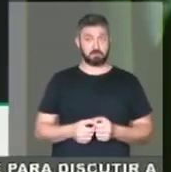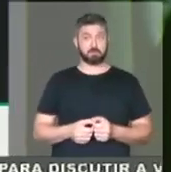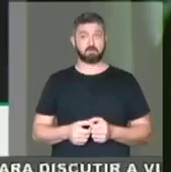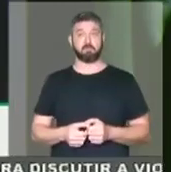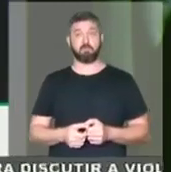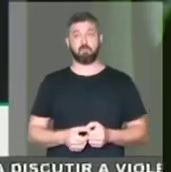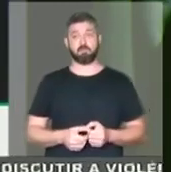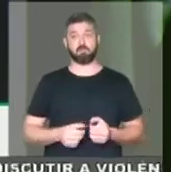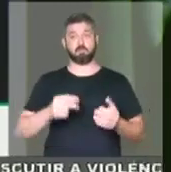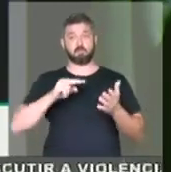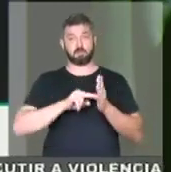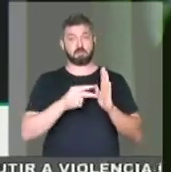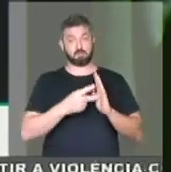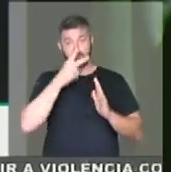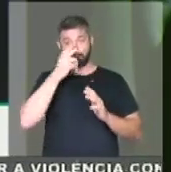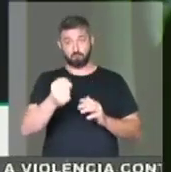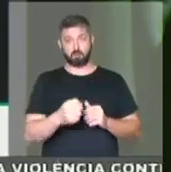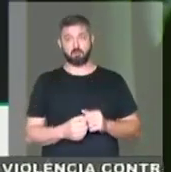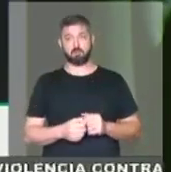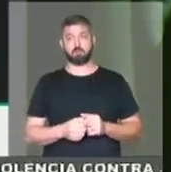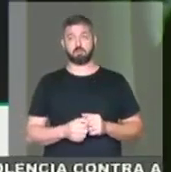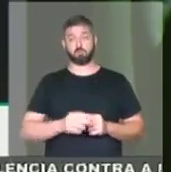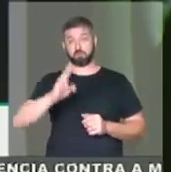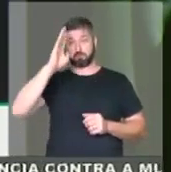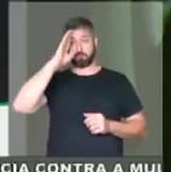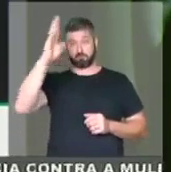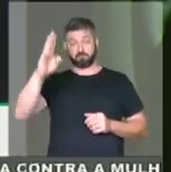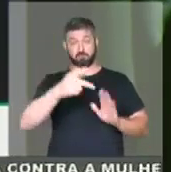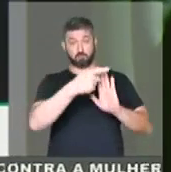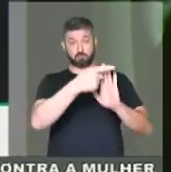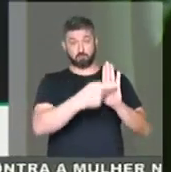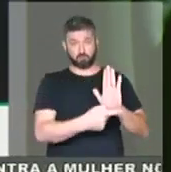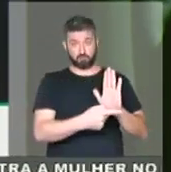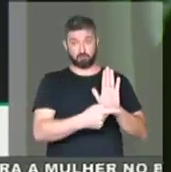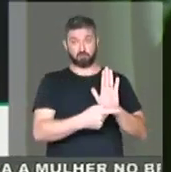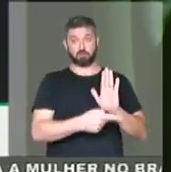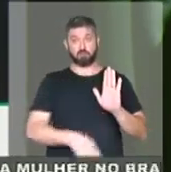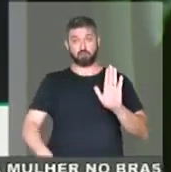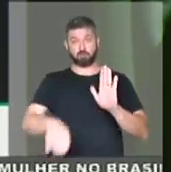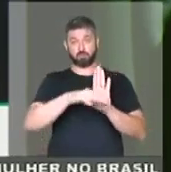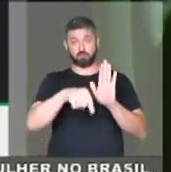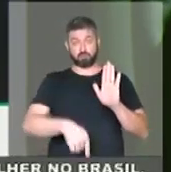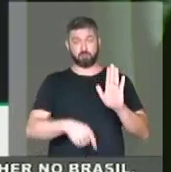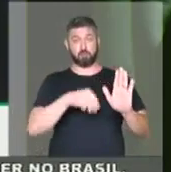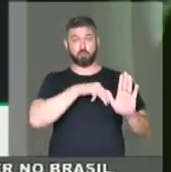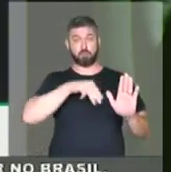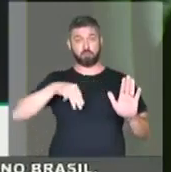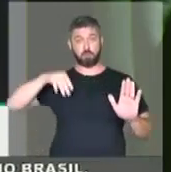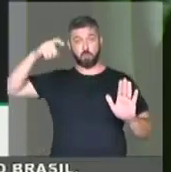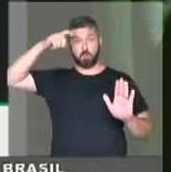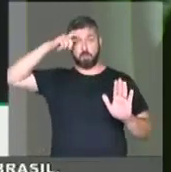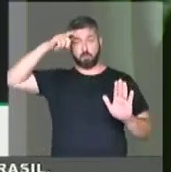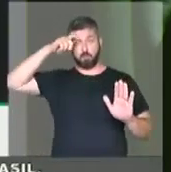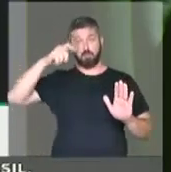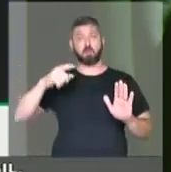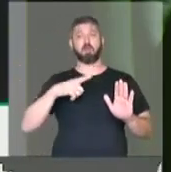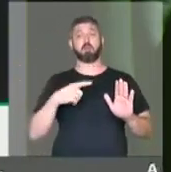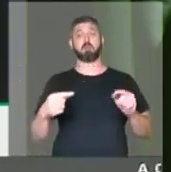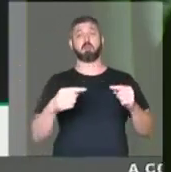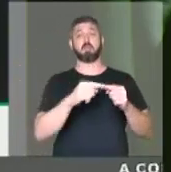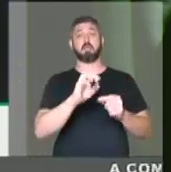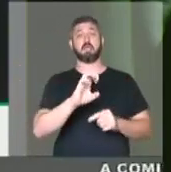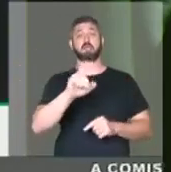que são significativos. O eixo central do projeto que chega a essa casa, encaminhado pelo ministro Sérgio Moro, estava